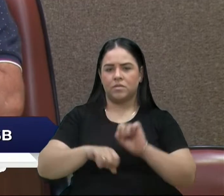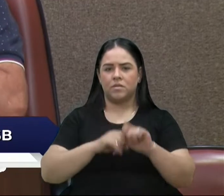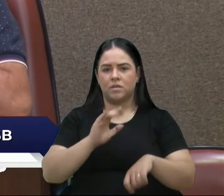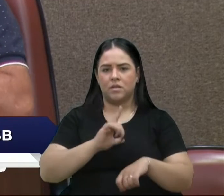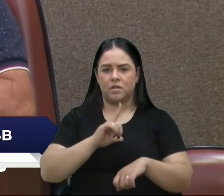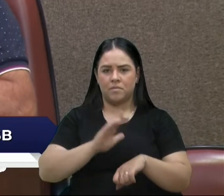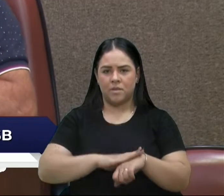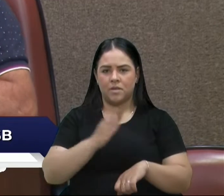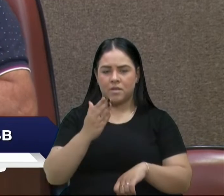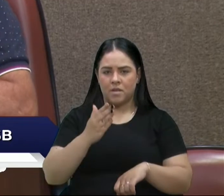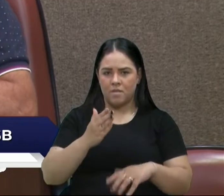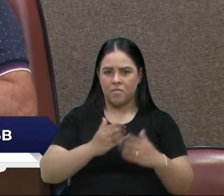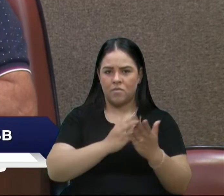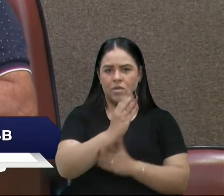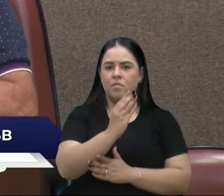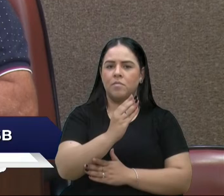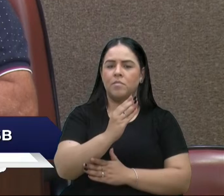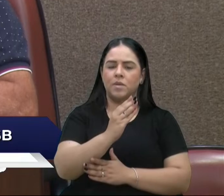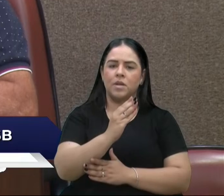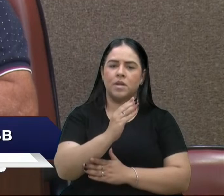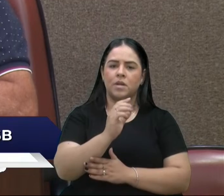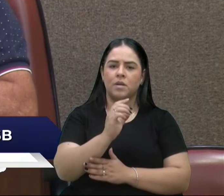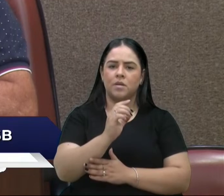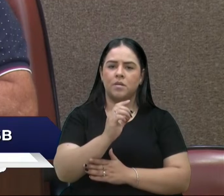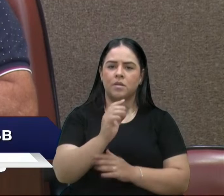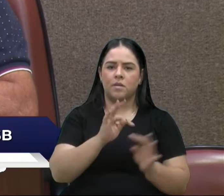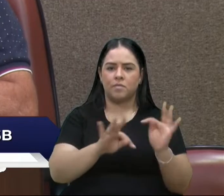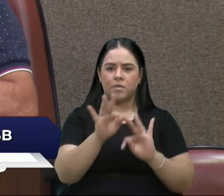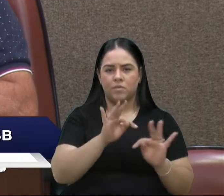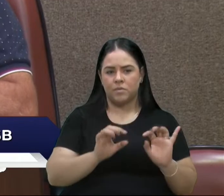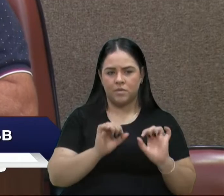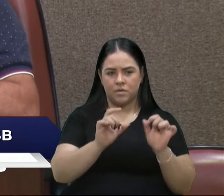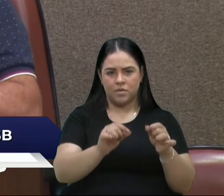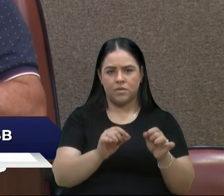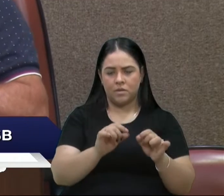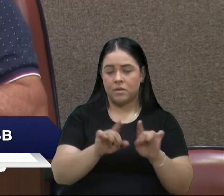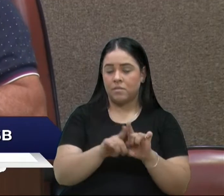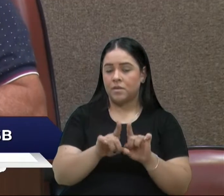para oncologia e para hemodiálise, eu acho que é muito bom. E